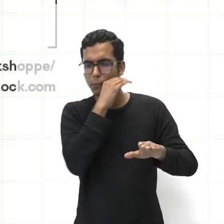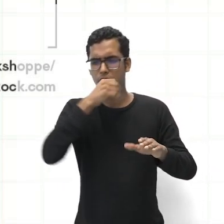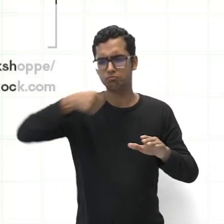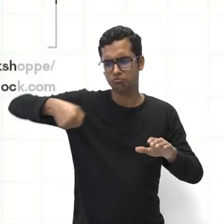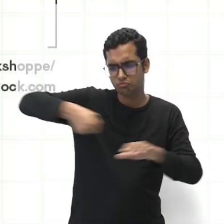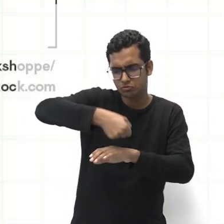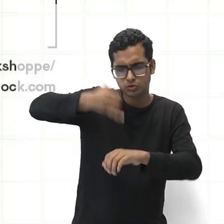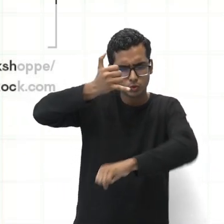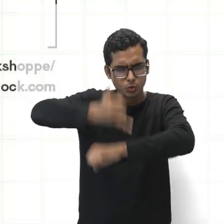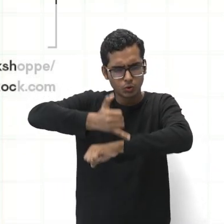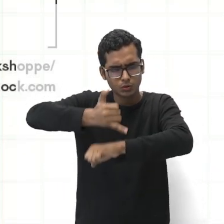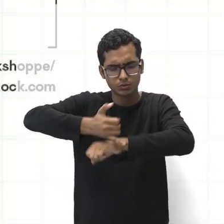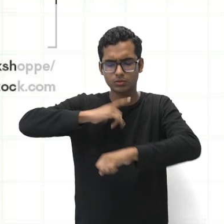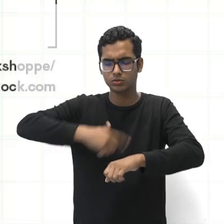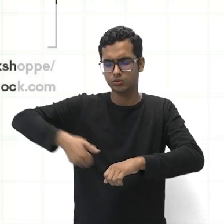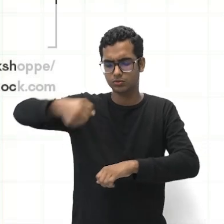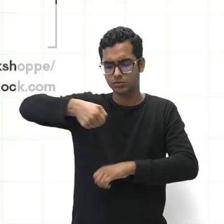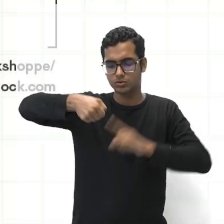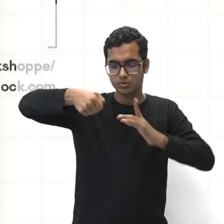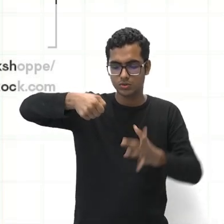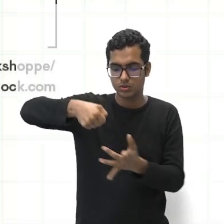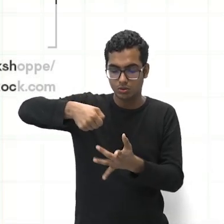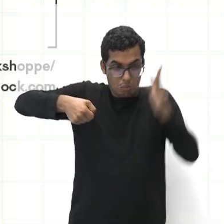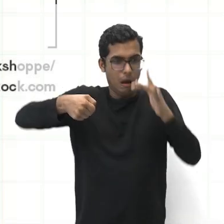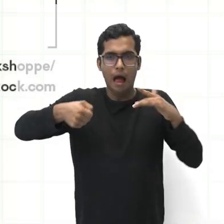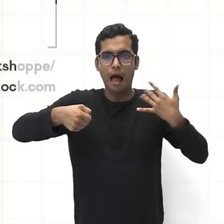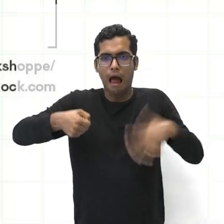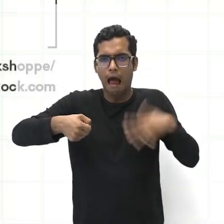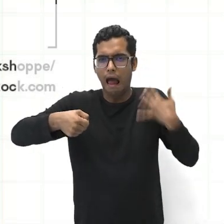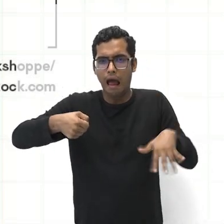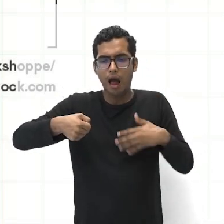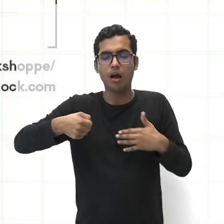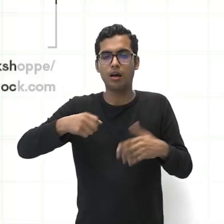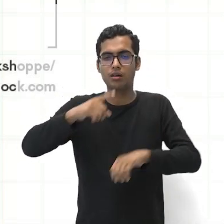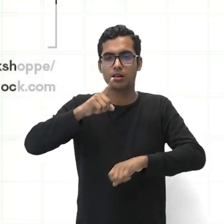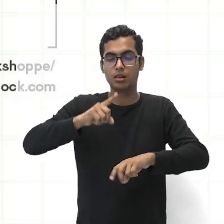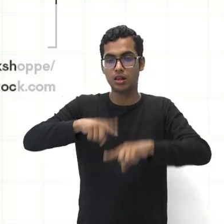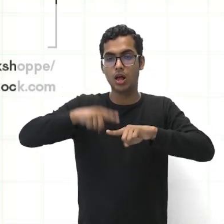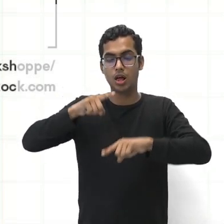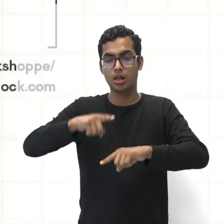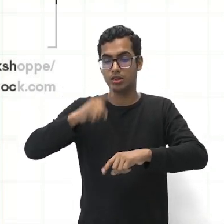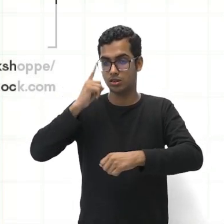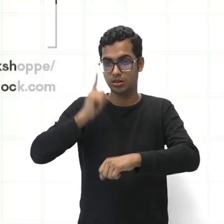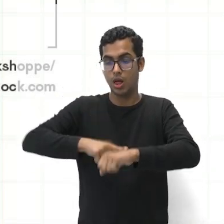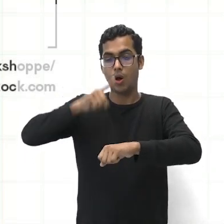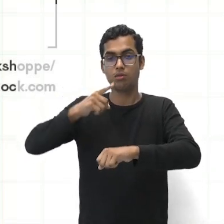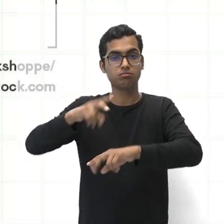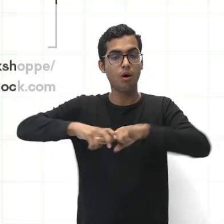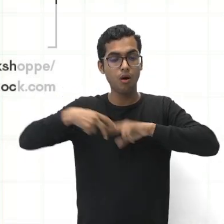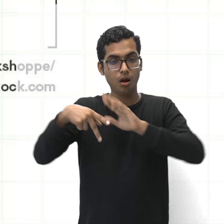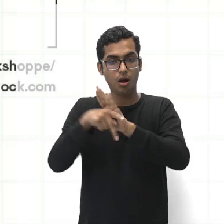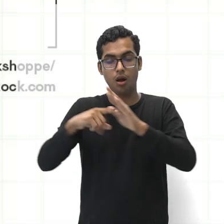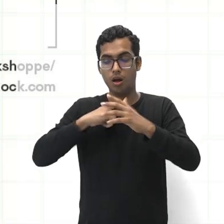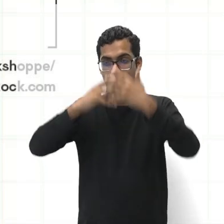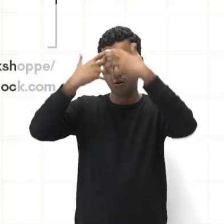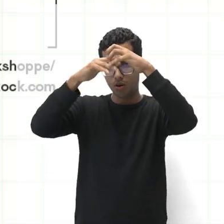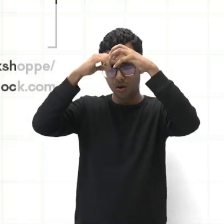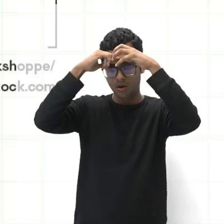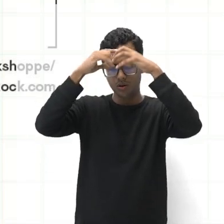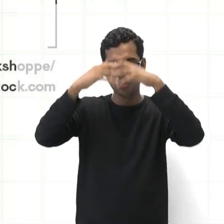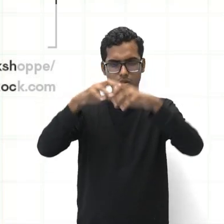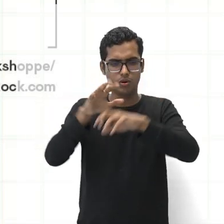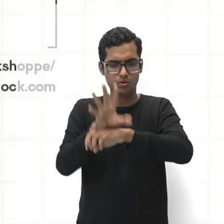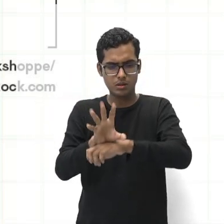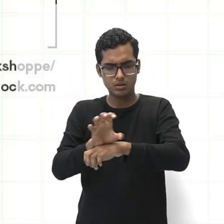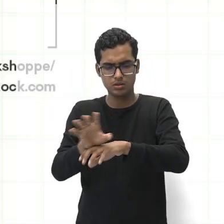quente, como reflexo, porque o cérebro ele mandou a informação para o músculo. E aí o músculo contrai,